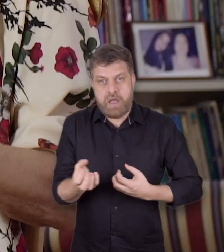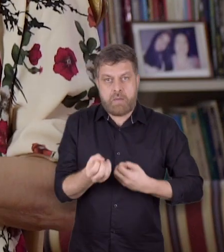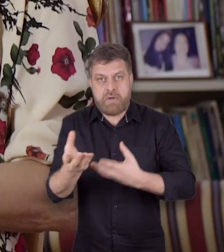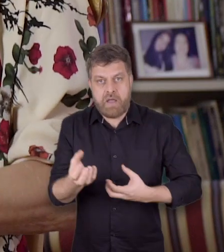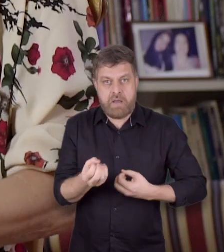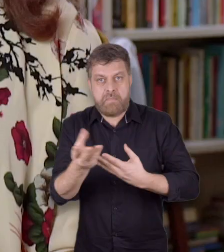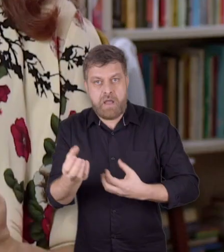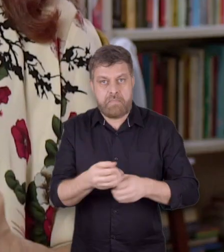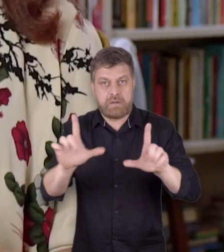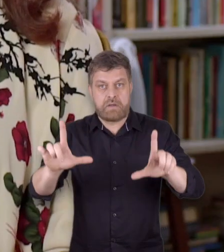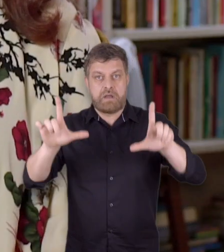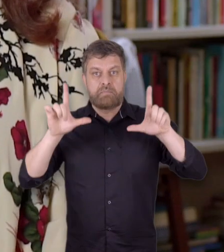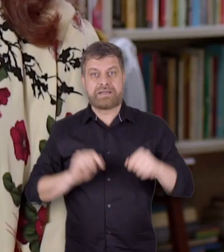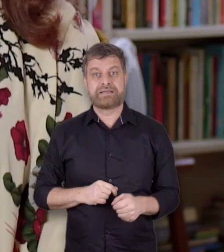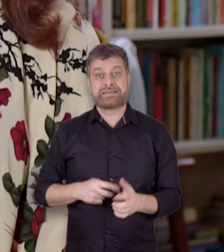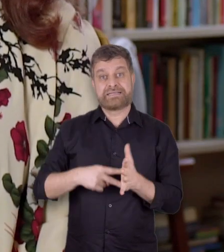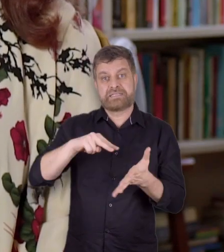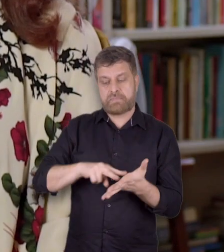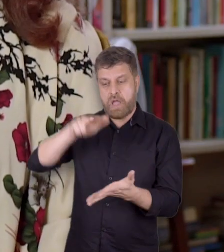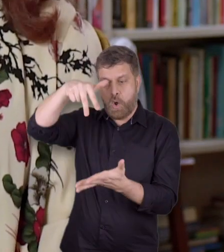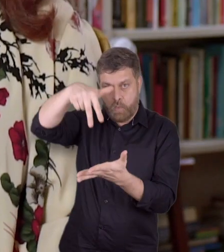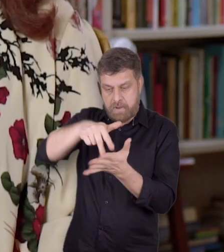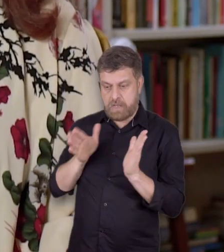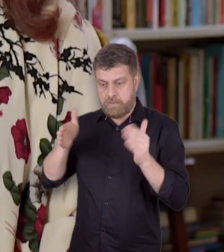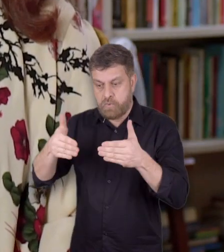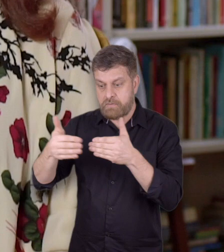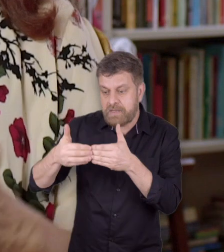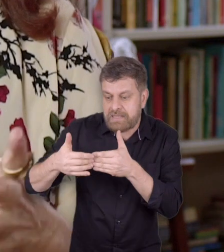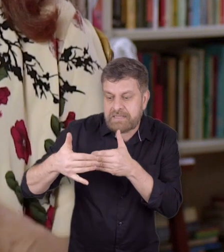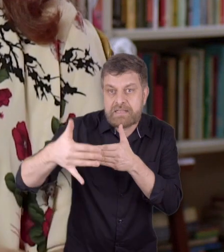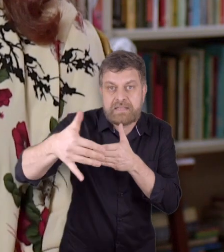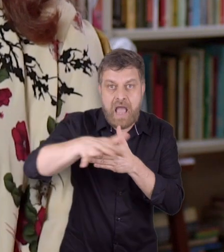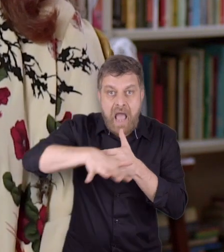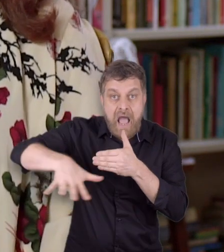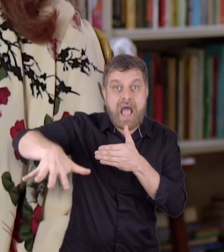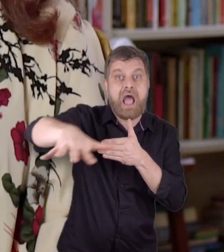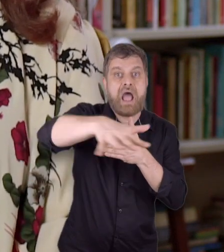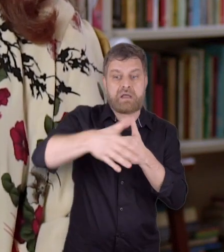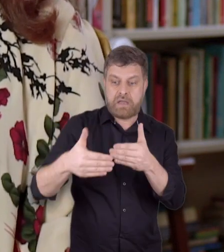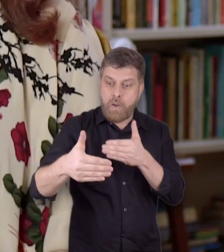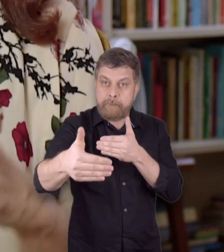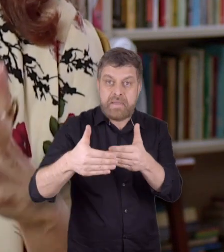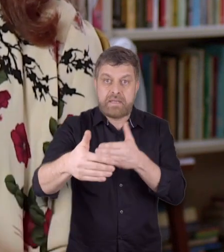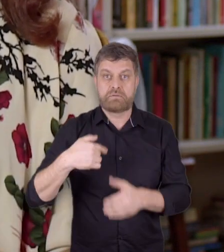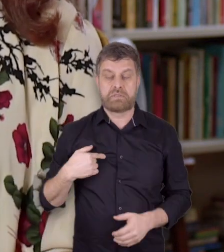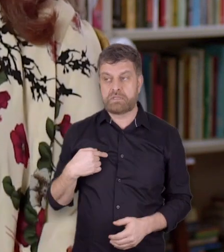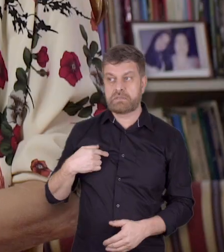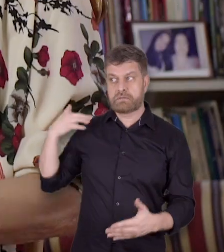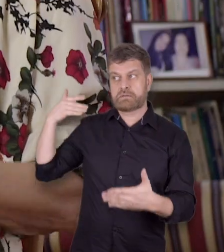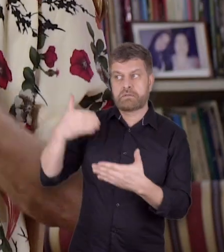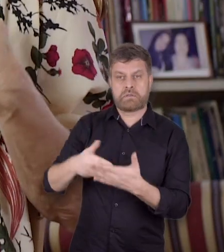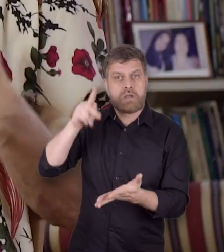colocando em evidência e que eles chamavam de pós-humano. A realidade pós-biológica humana como